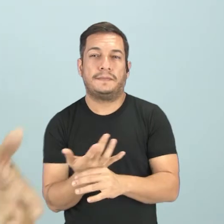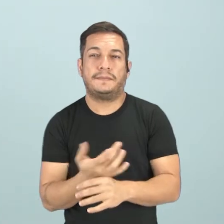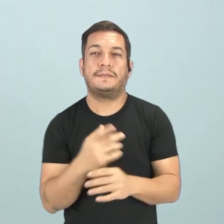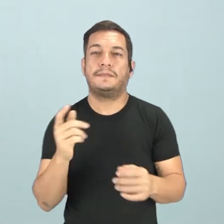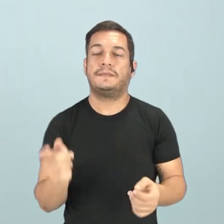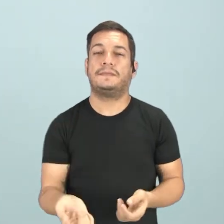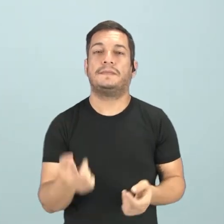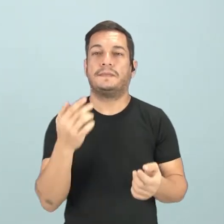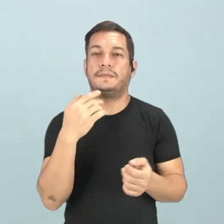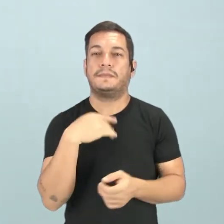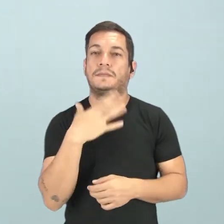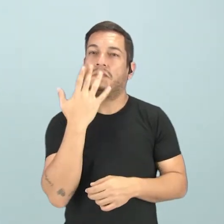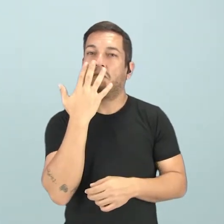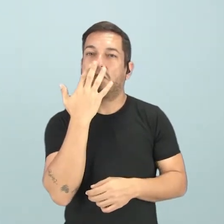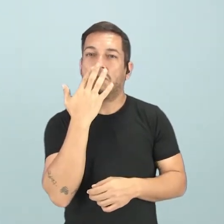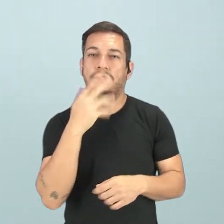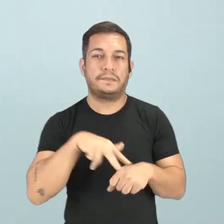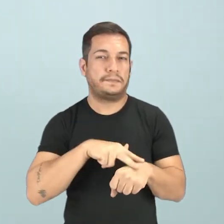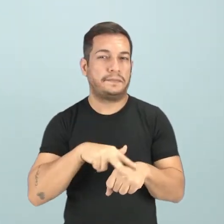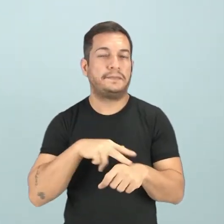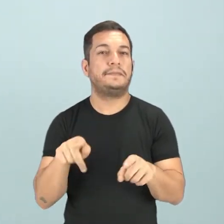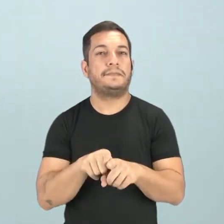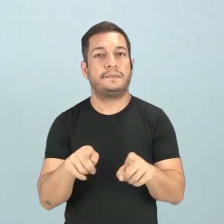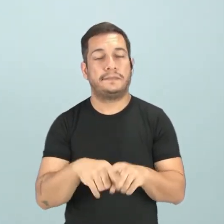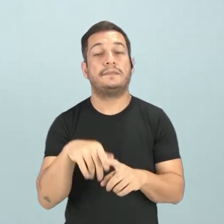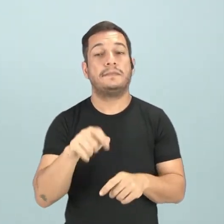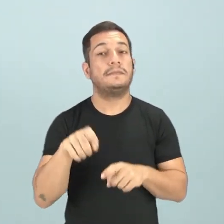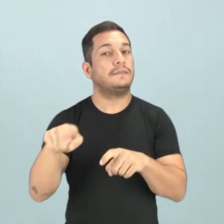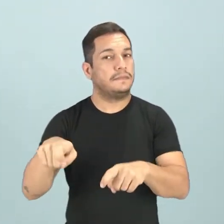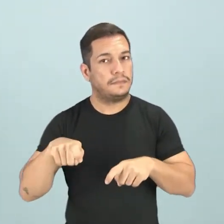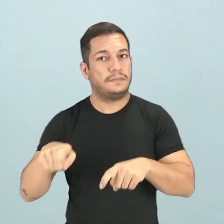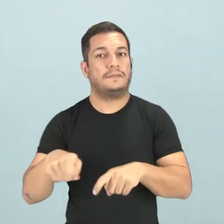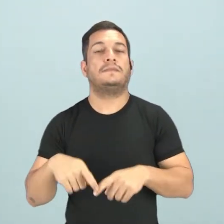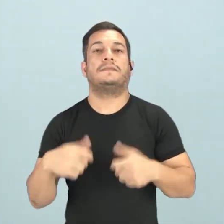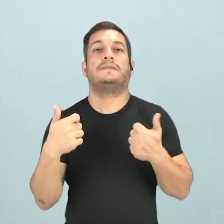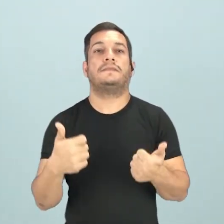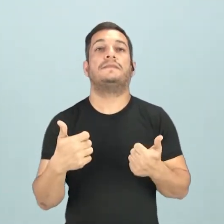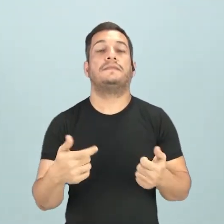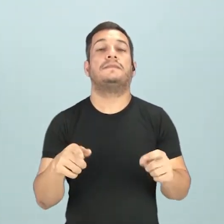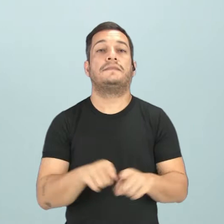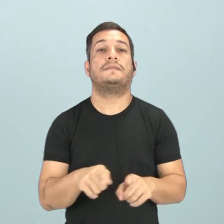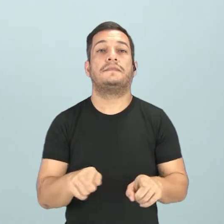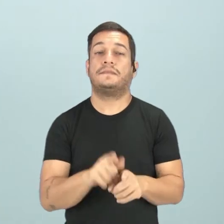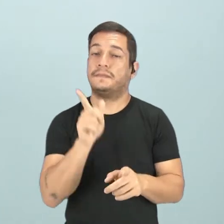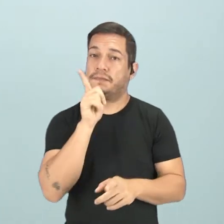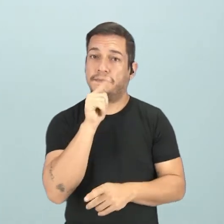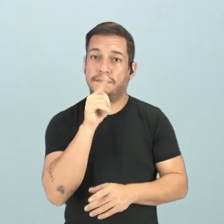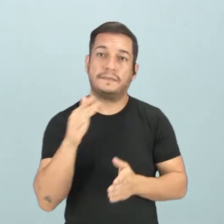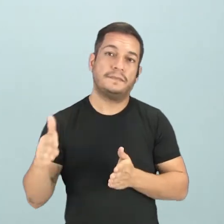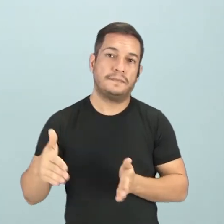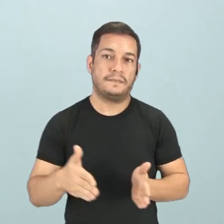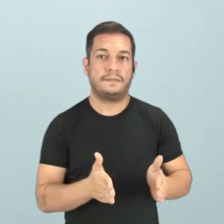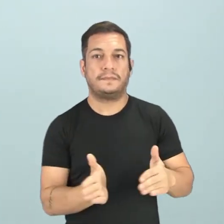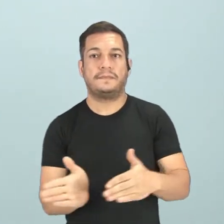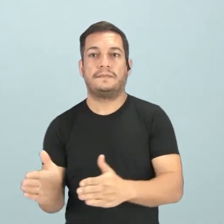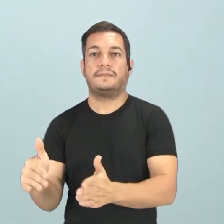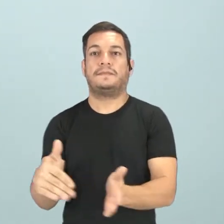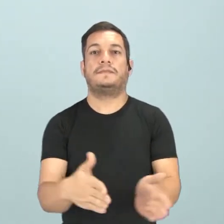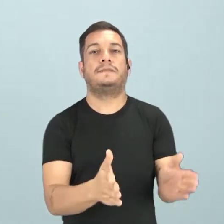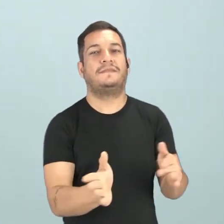Bastante florestas verdes, isso aí a gente fala de uma paisagem rural. Além disso, dos rios, né? Então é uma característica forte